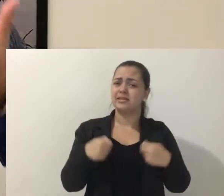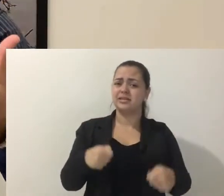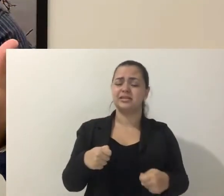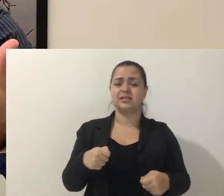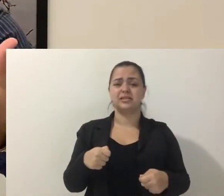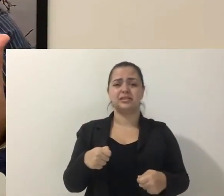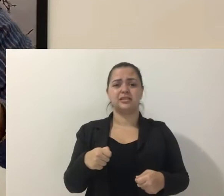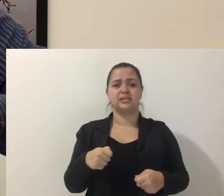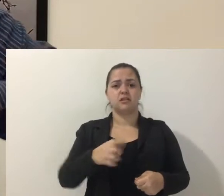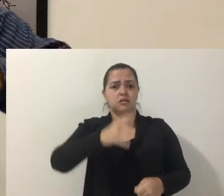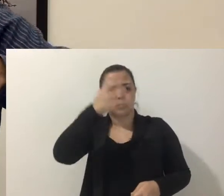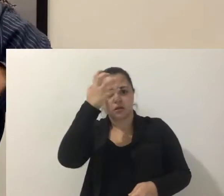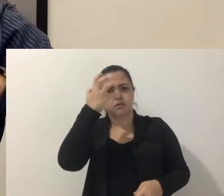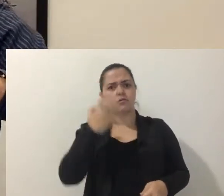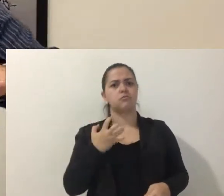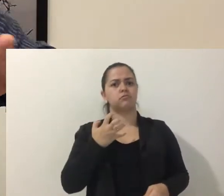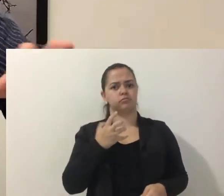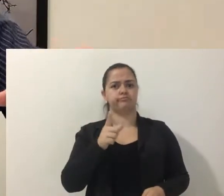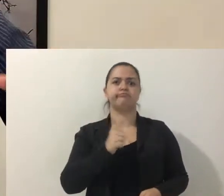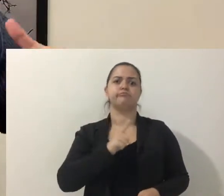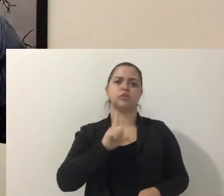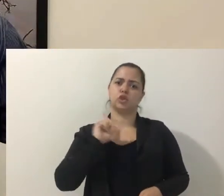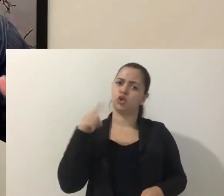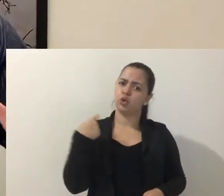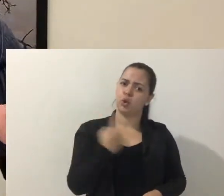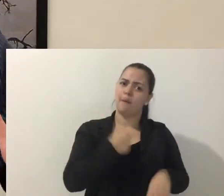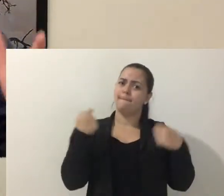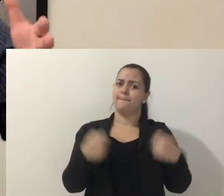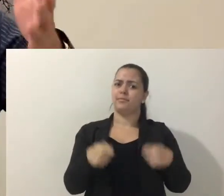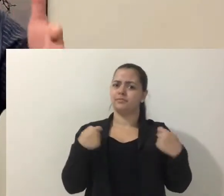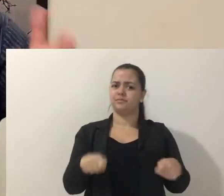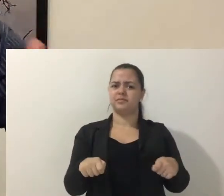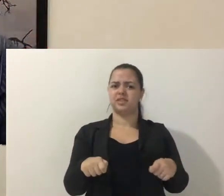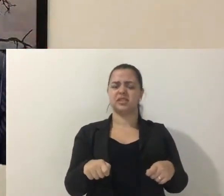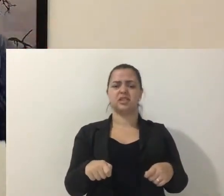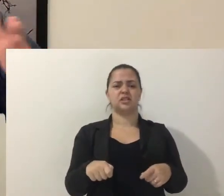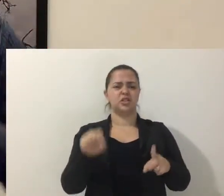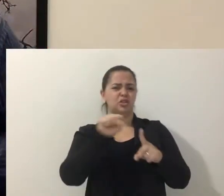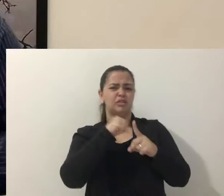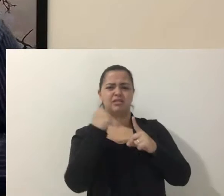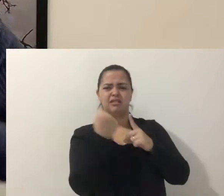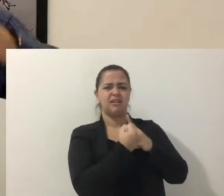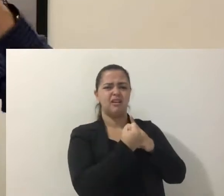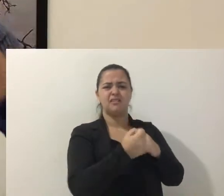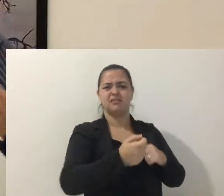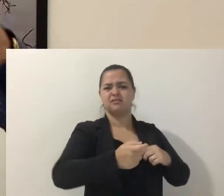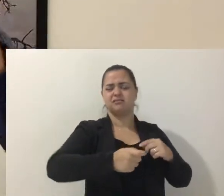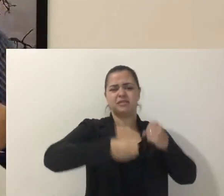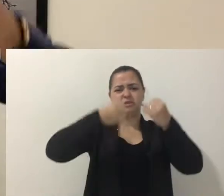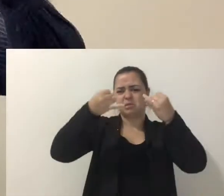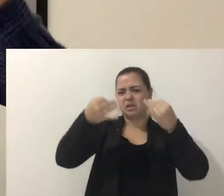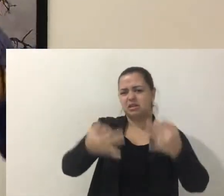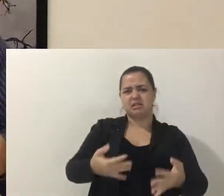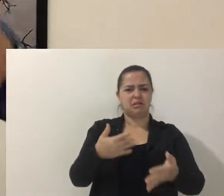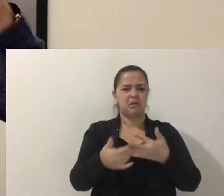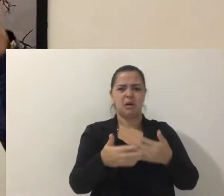nós precisamos, independente do que a sociedade diz, independente do que o mundo pós-moderno diz, eu e você,